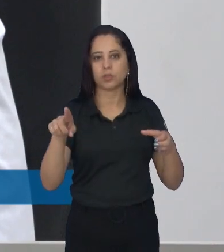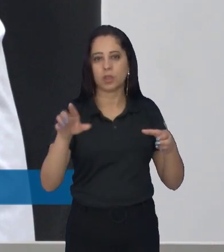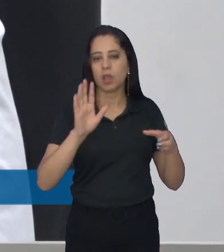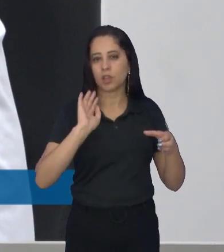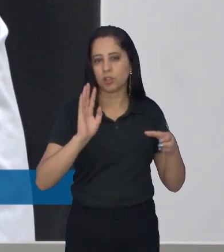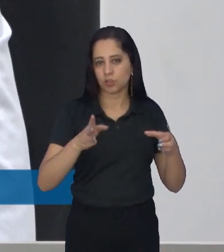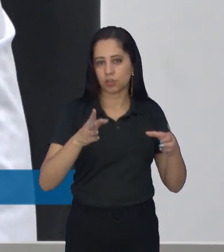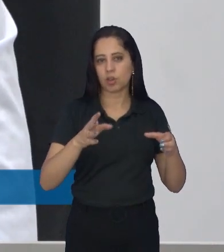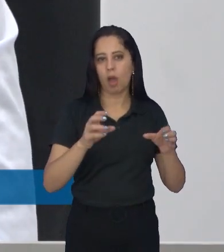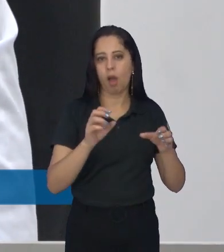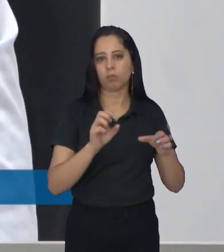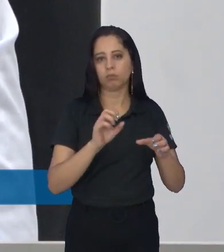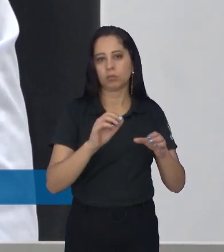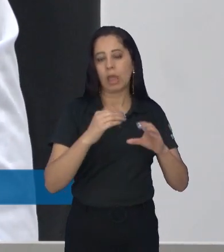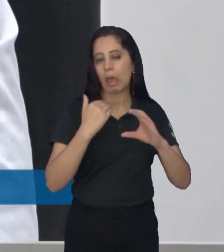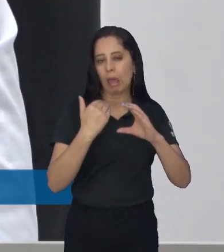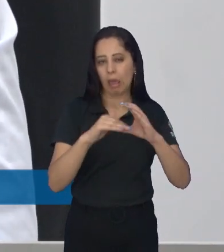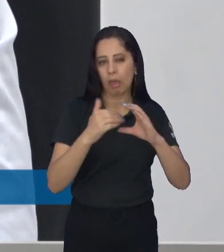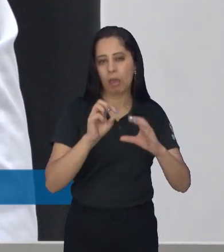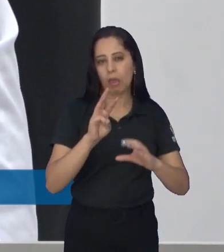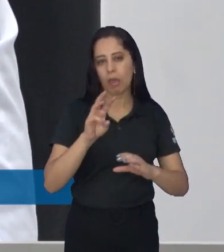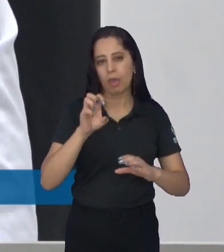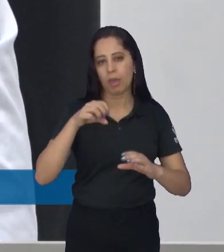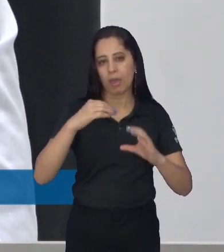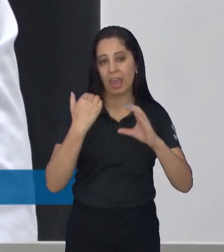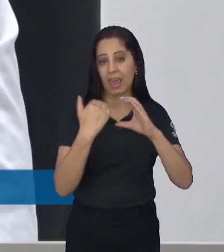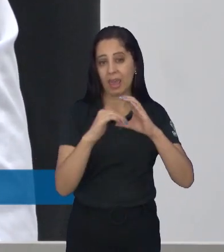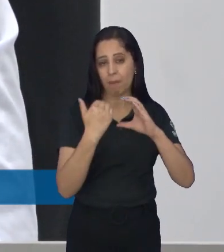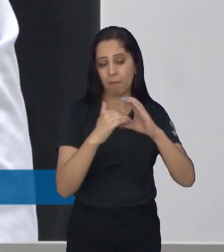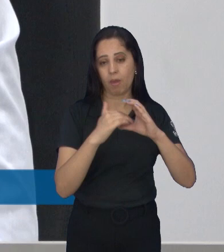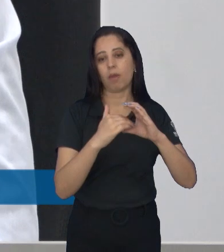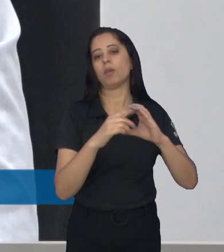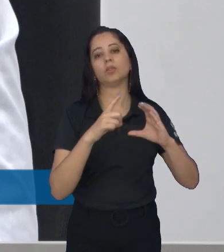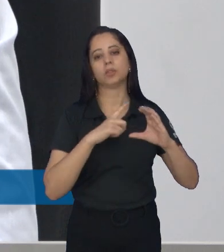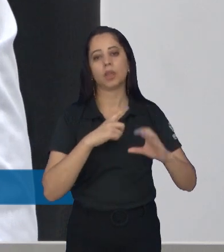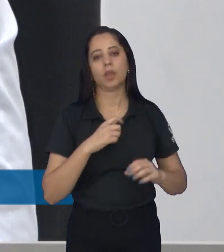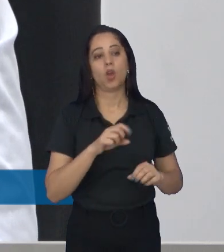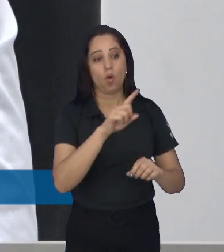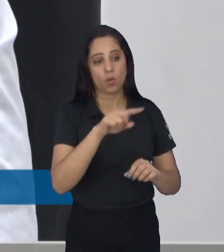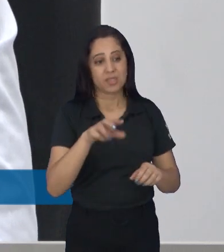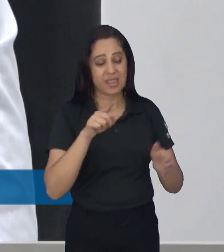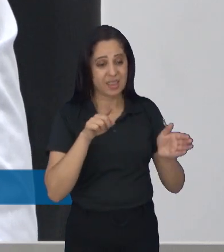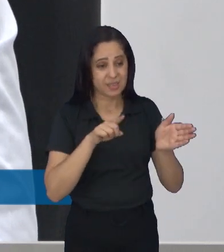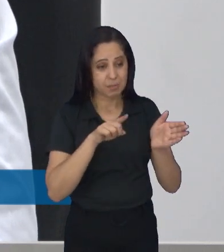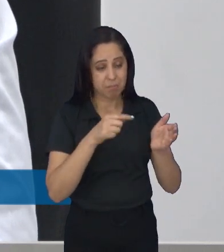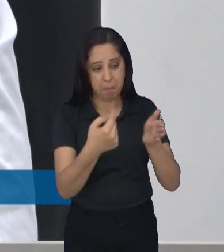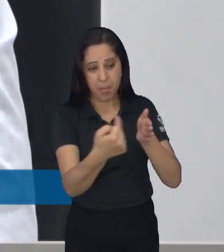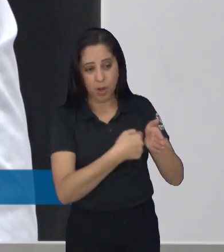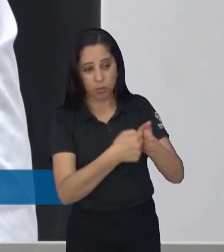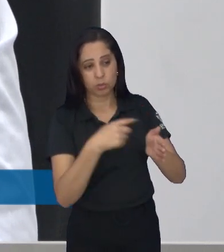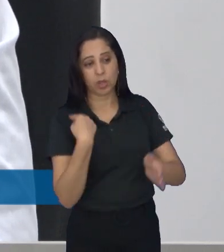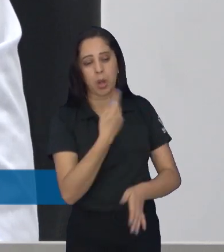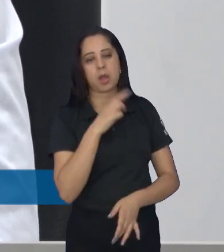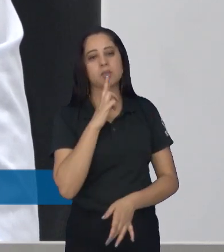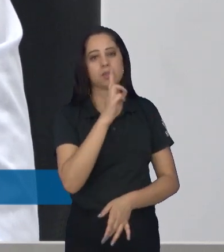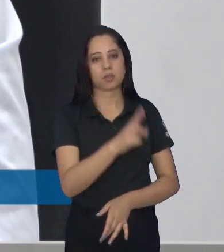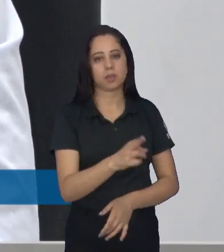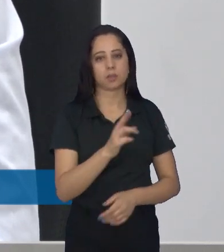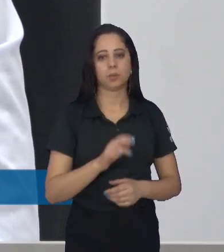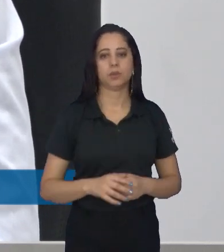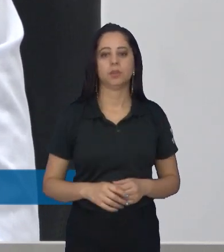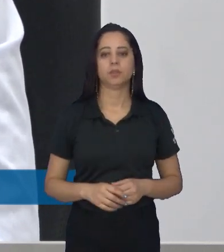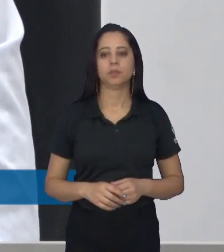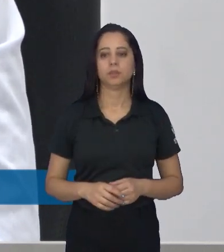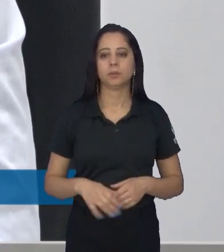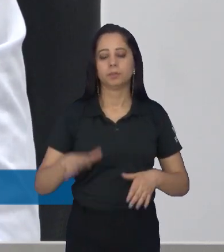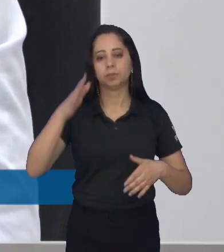Tá certo toda a resposta técnica as perguntas e questionamentos realizados Tá certo eu quero